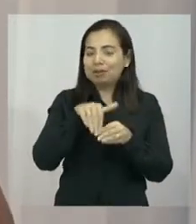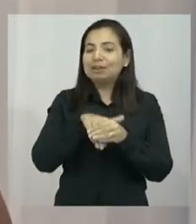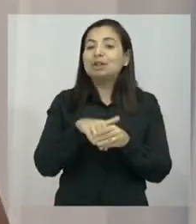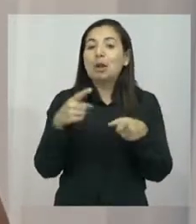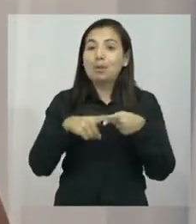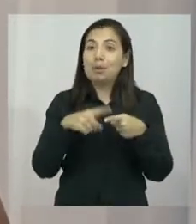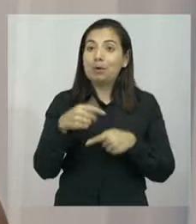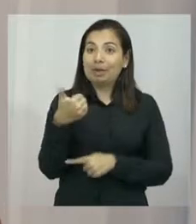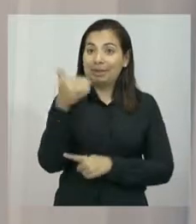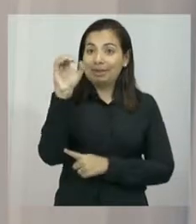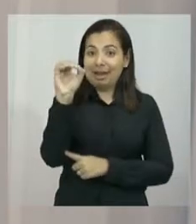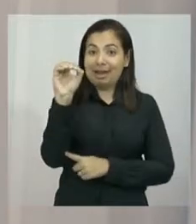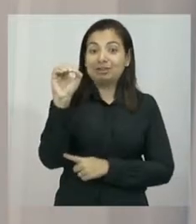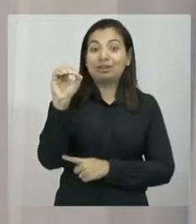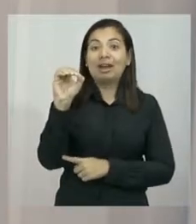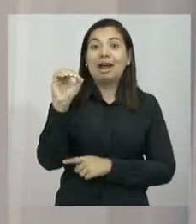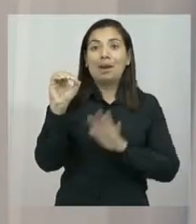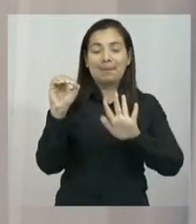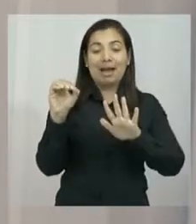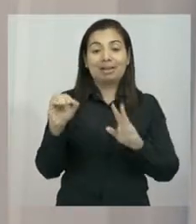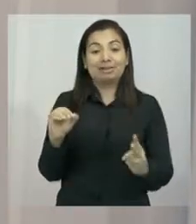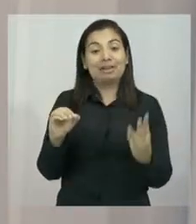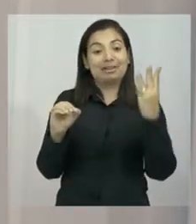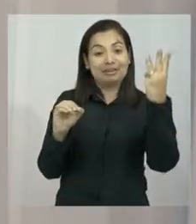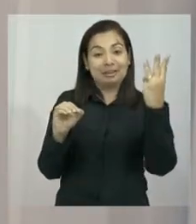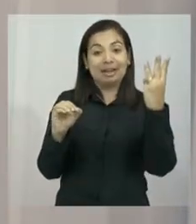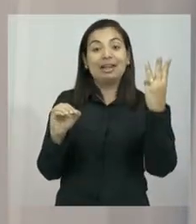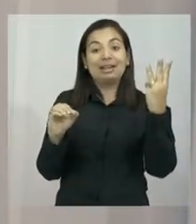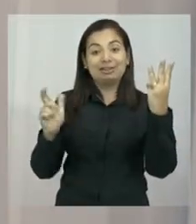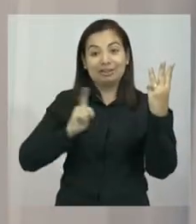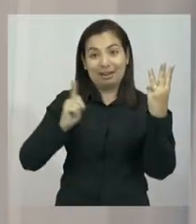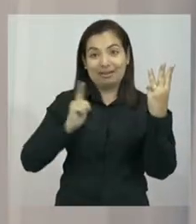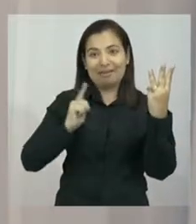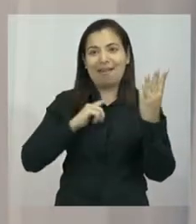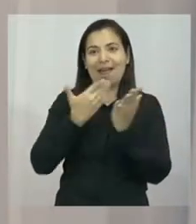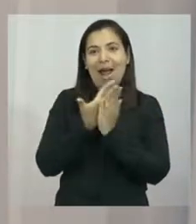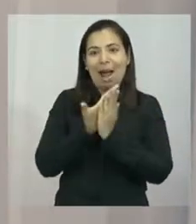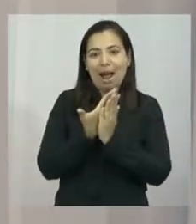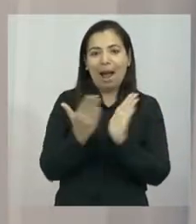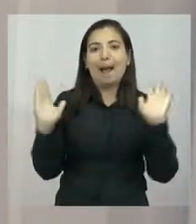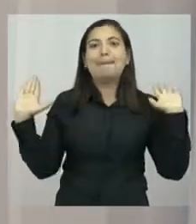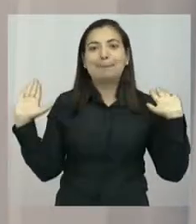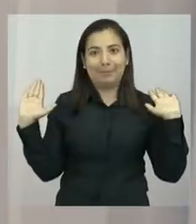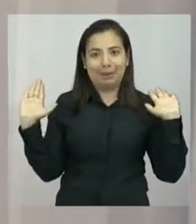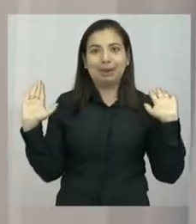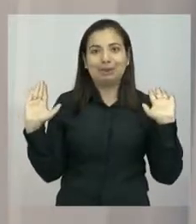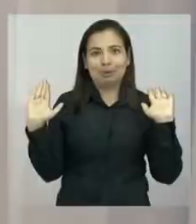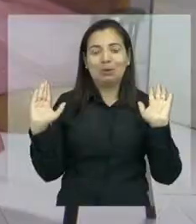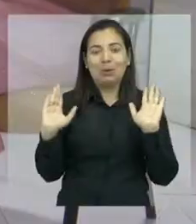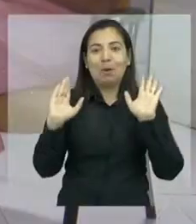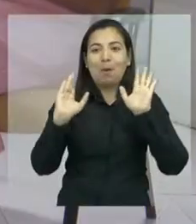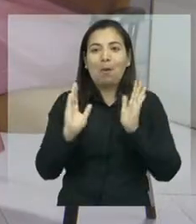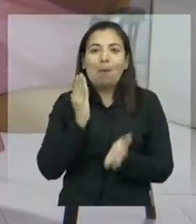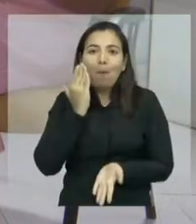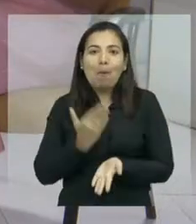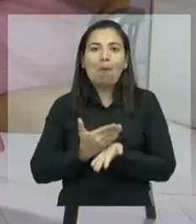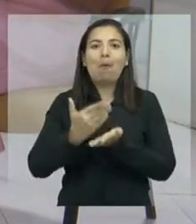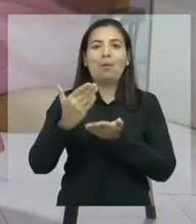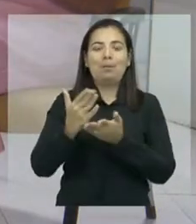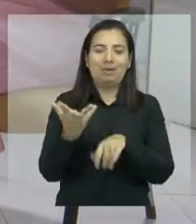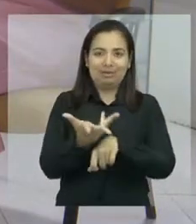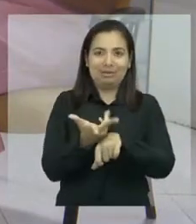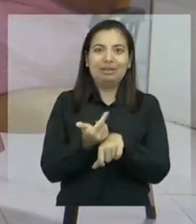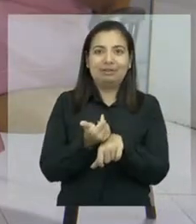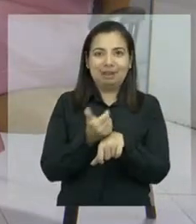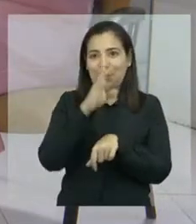10, 3 estarão amanhã, né? Uhum. Abrindo, fazendo a abertura principal, porque